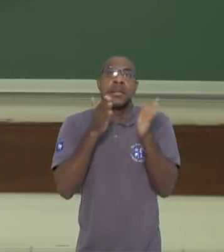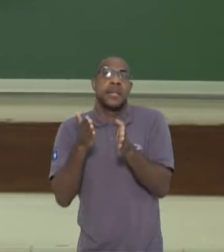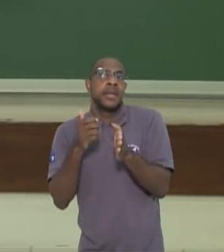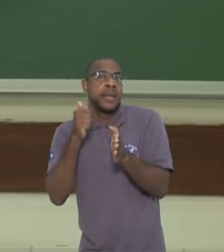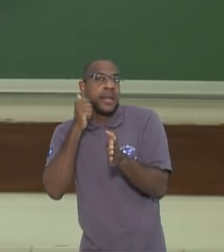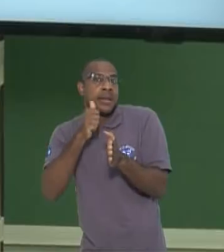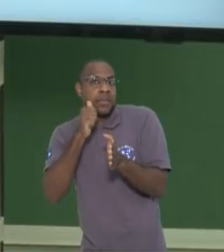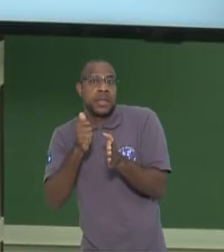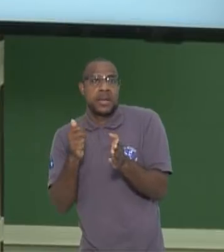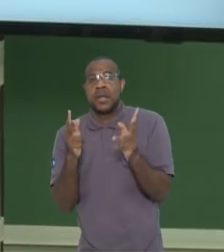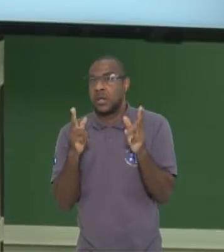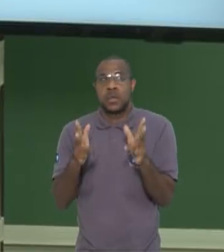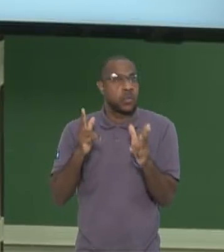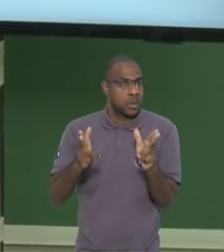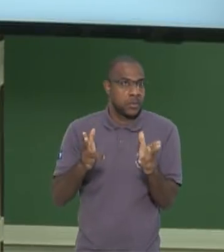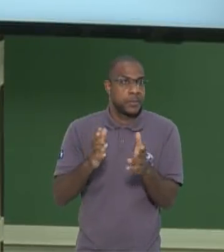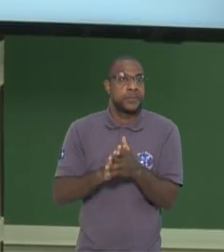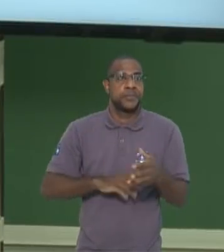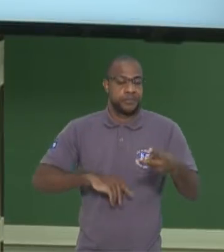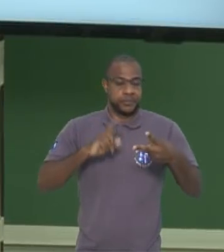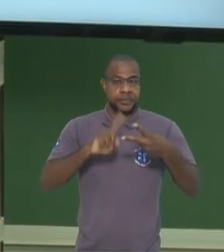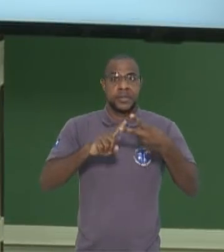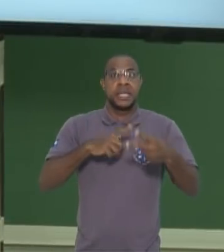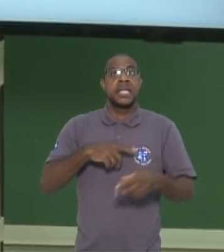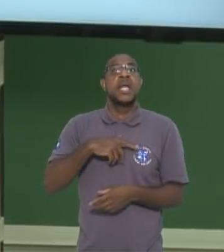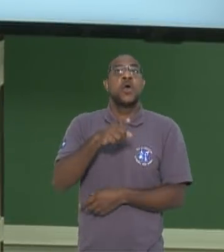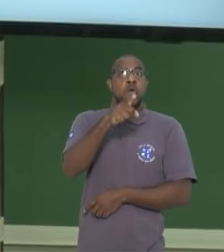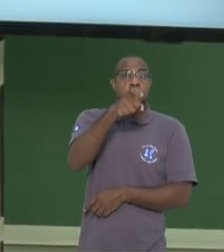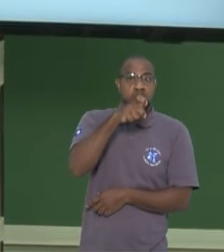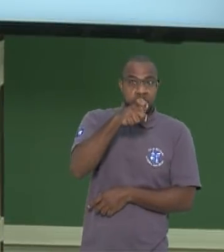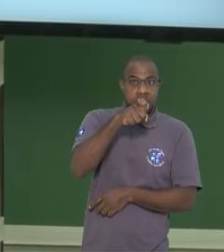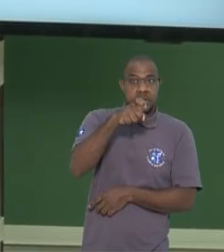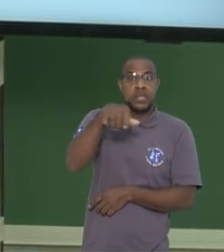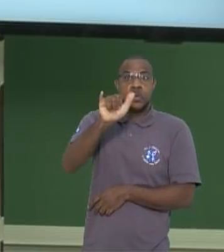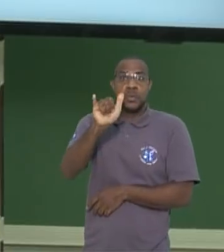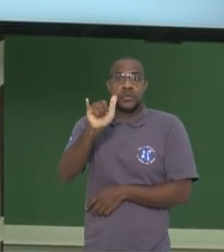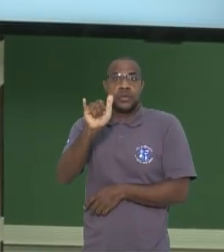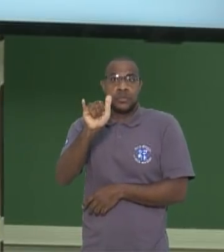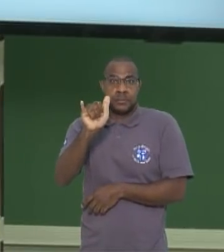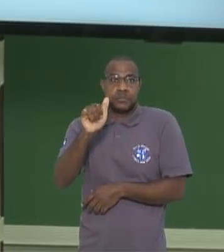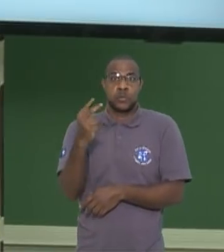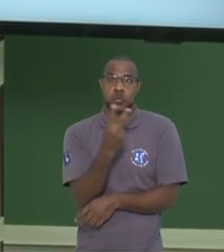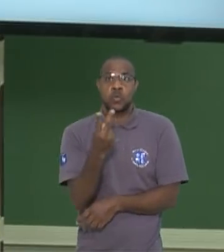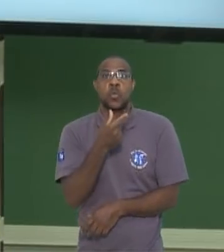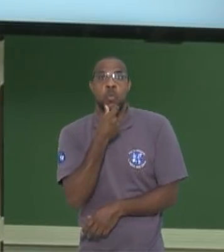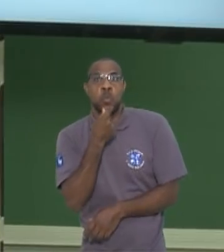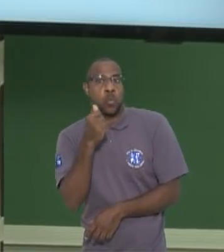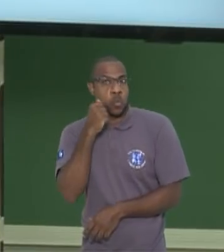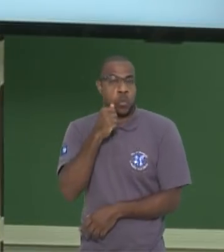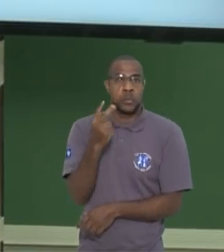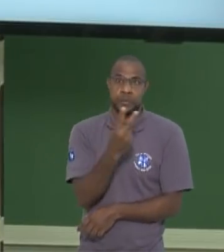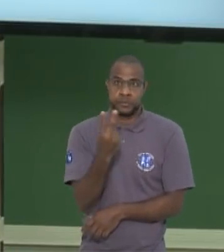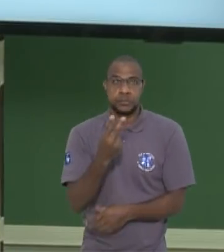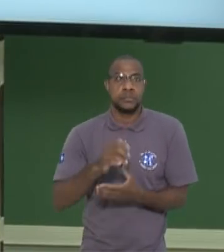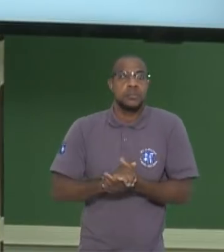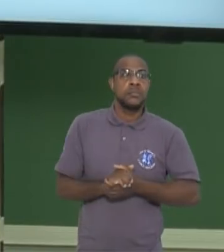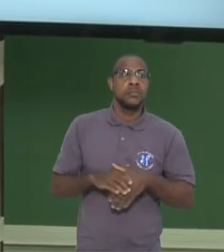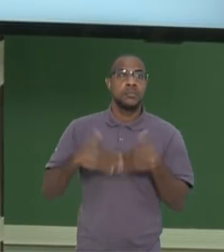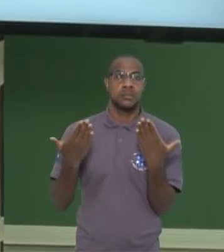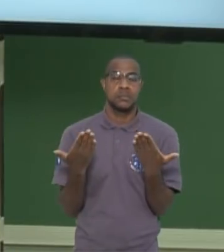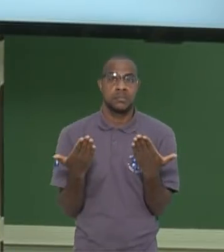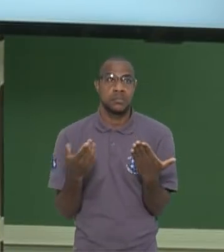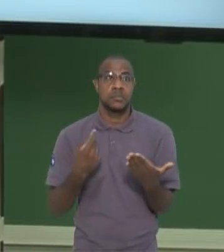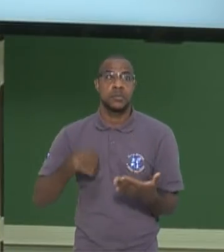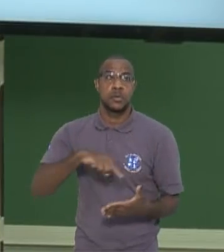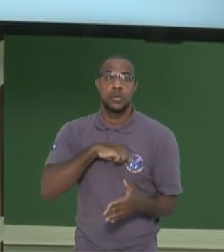um par sexual, que é o X e o Y, que a gente já falou bastante também, certo? Então vejam esse cariótipo. Todos os cromossomos